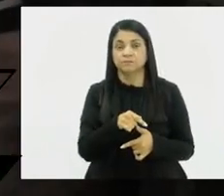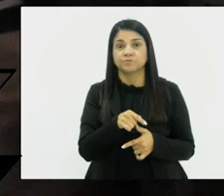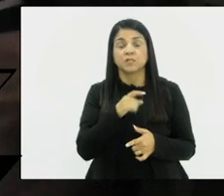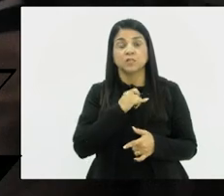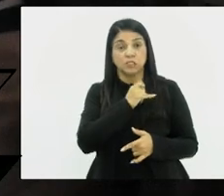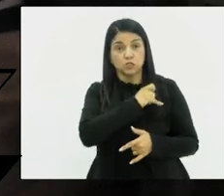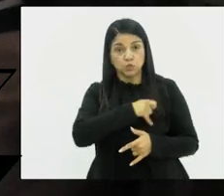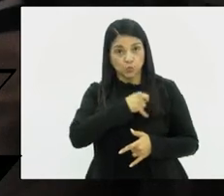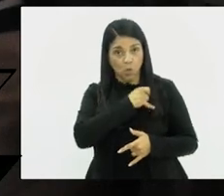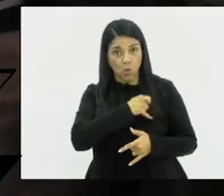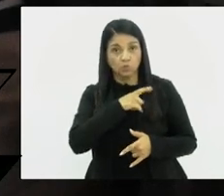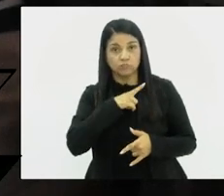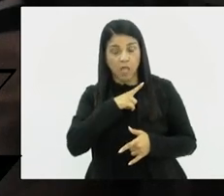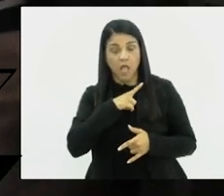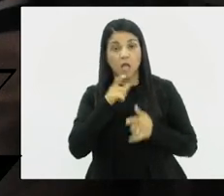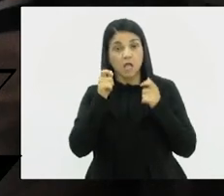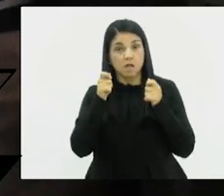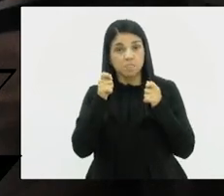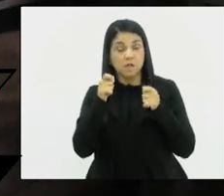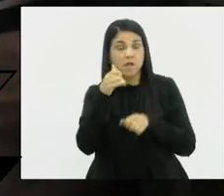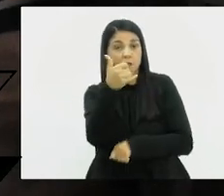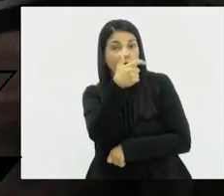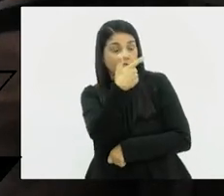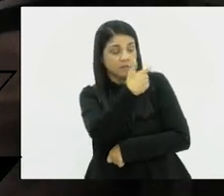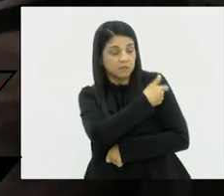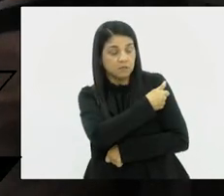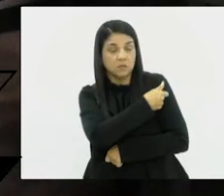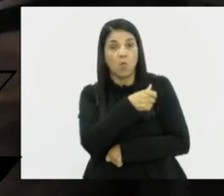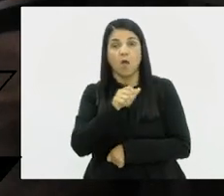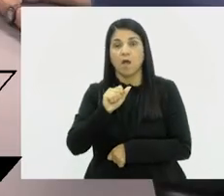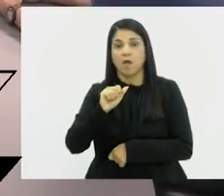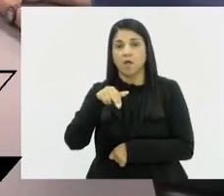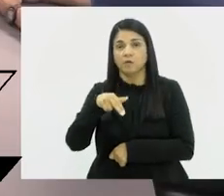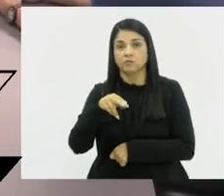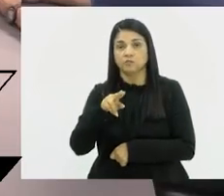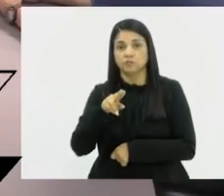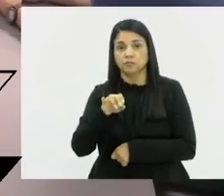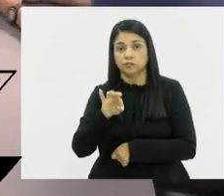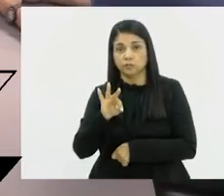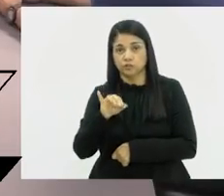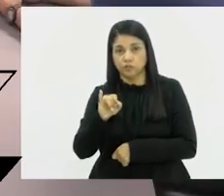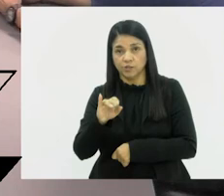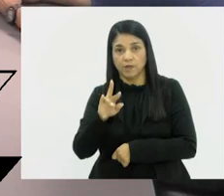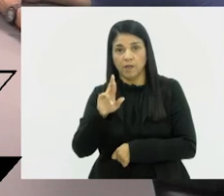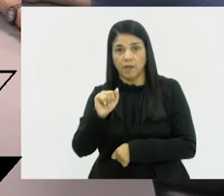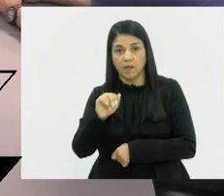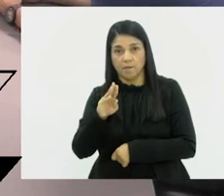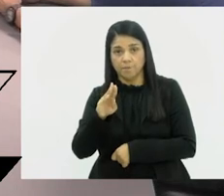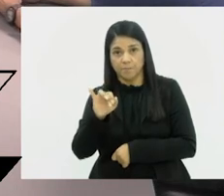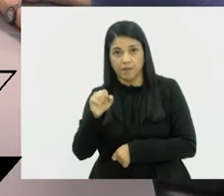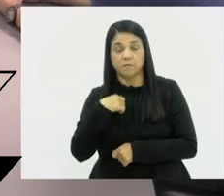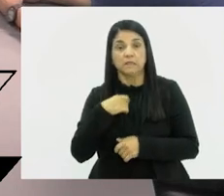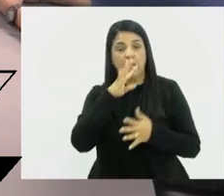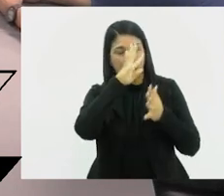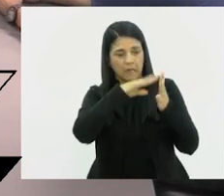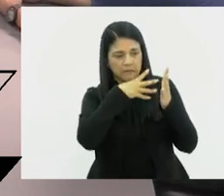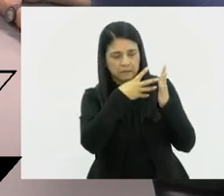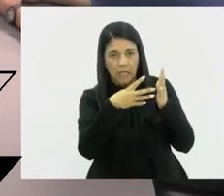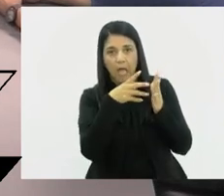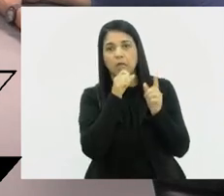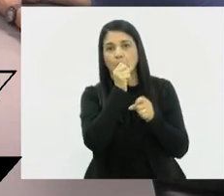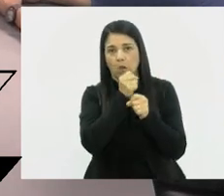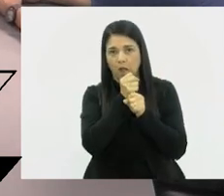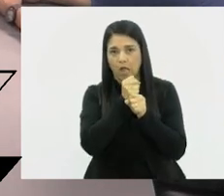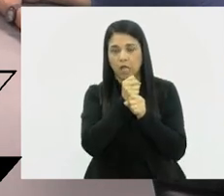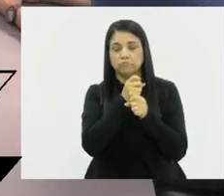São João a campanha de vacinação antirrábica, que a gente tem um calendário, né, do ano, que a gente abraça todos